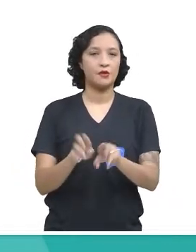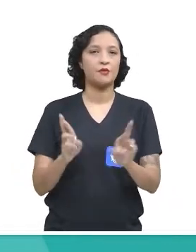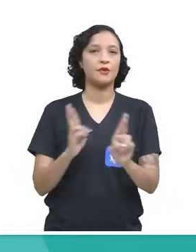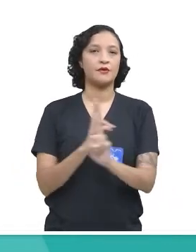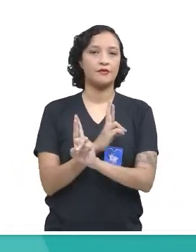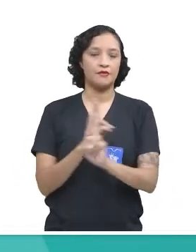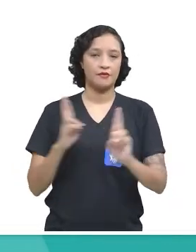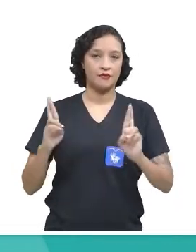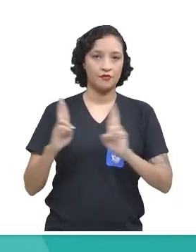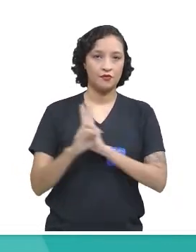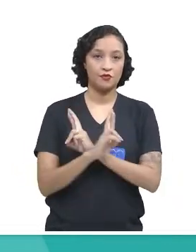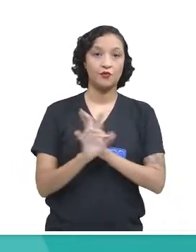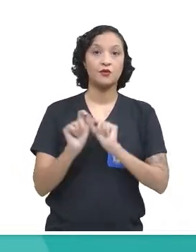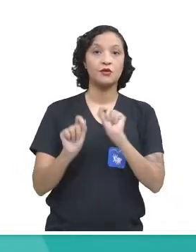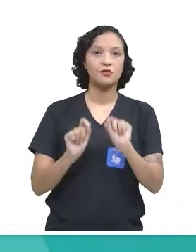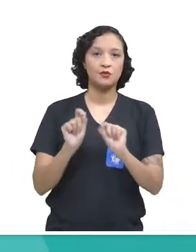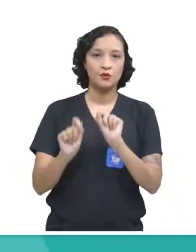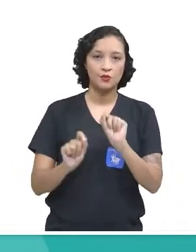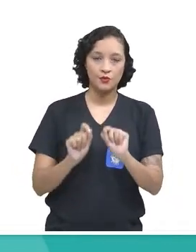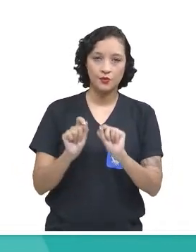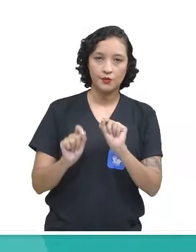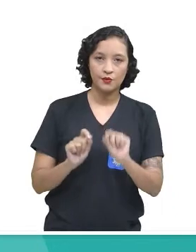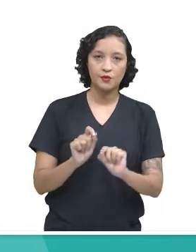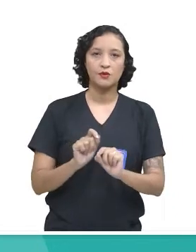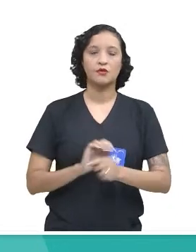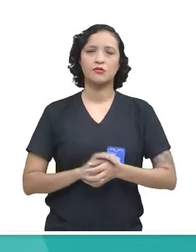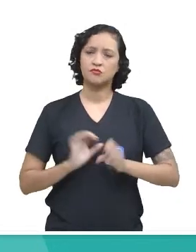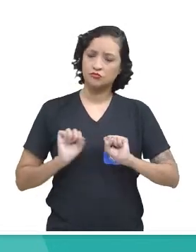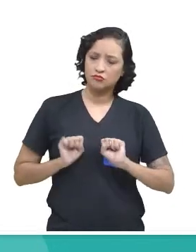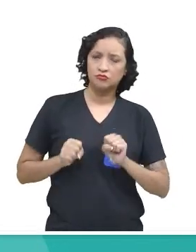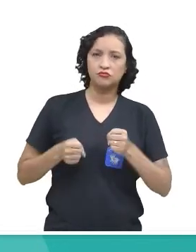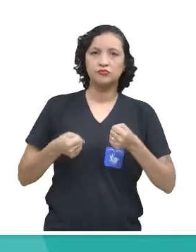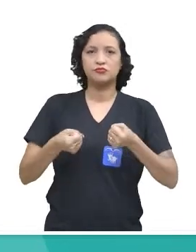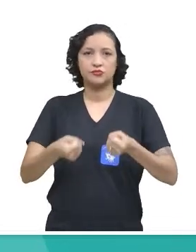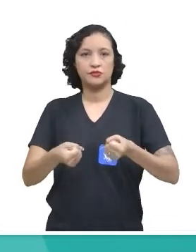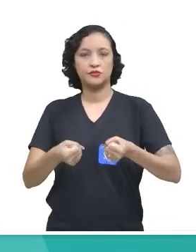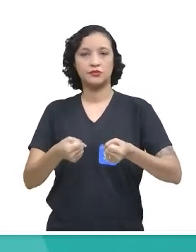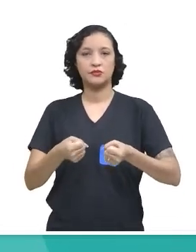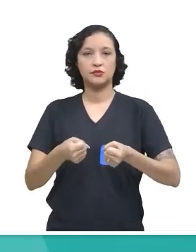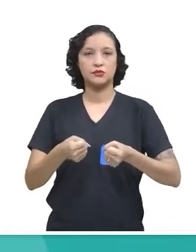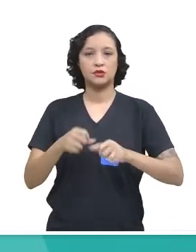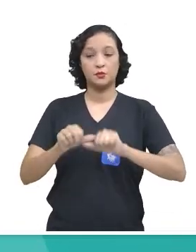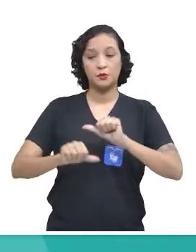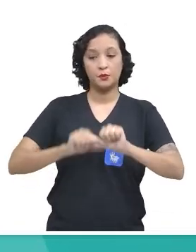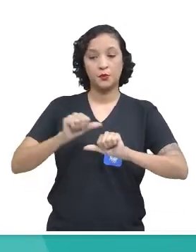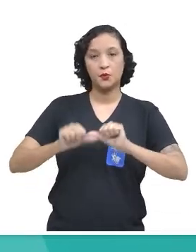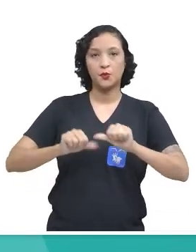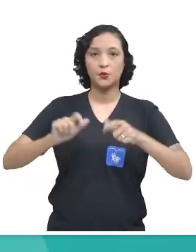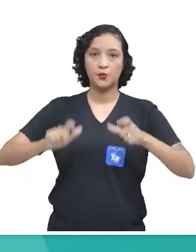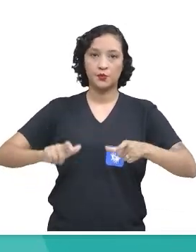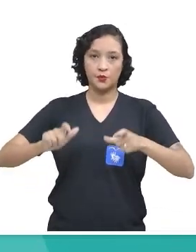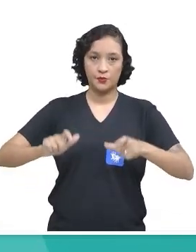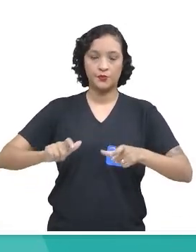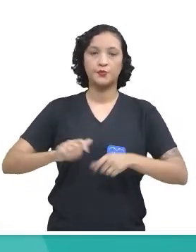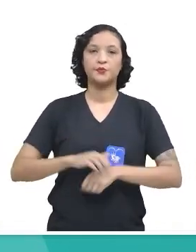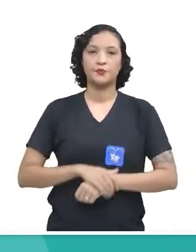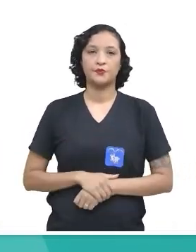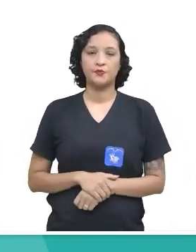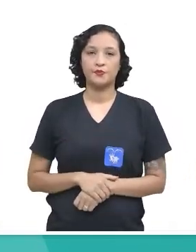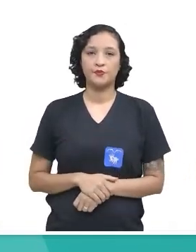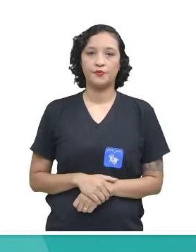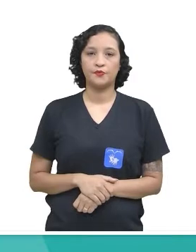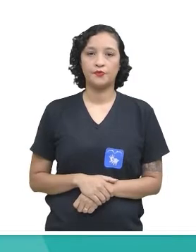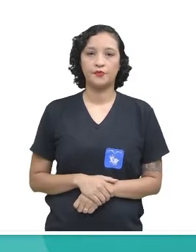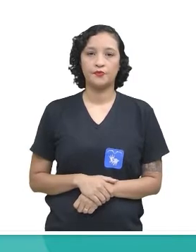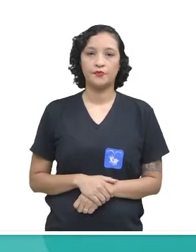quê? Há algumas atitudes e algumas alterações do ambiente. Os mais conhecidos são